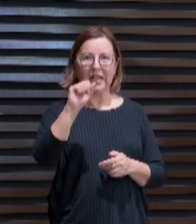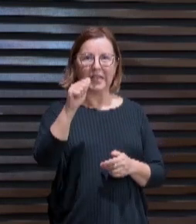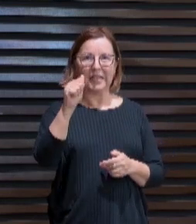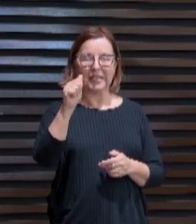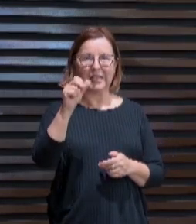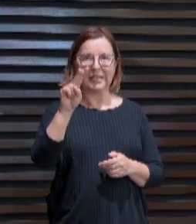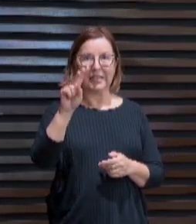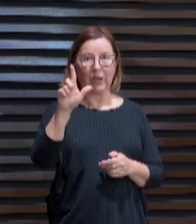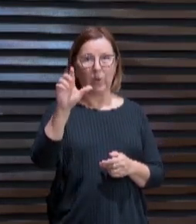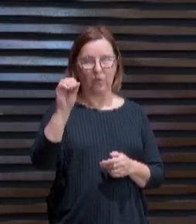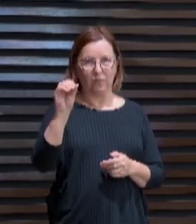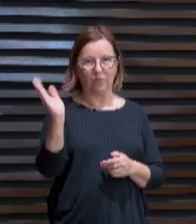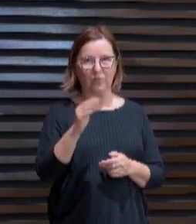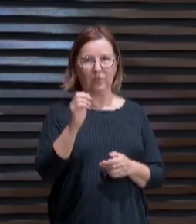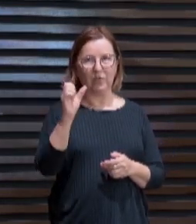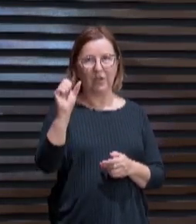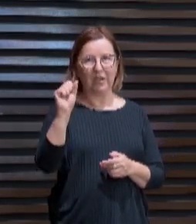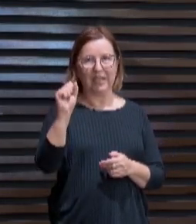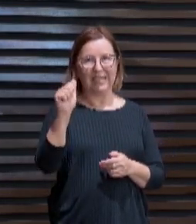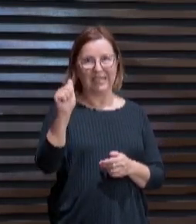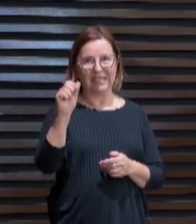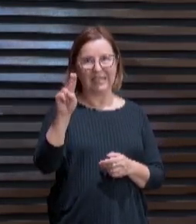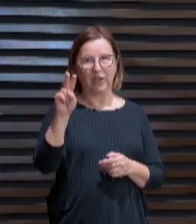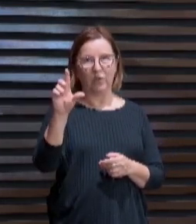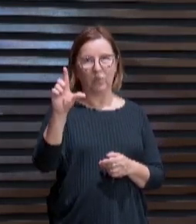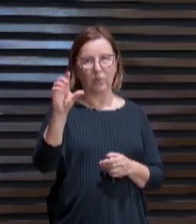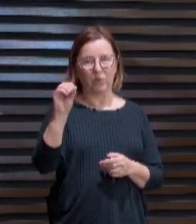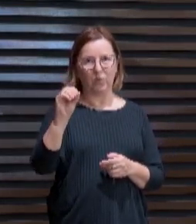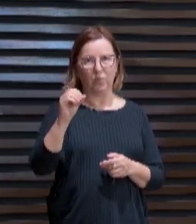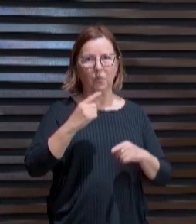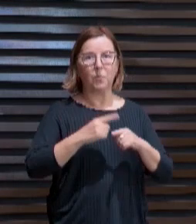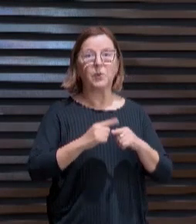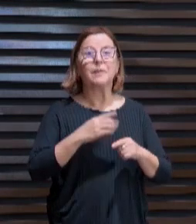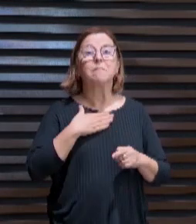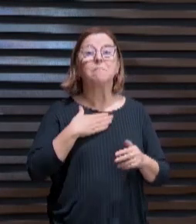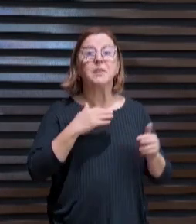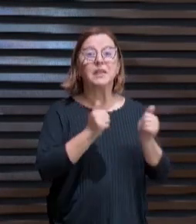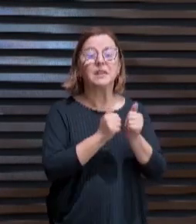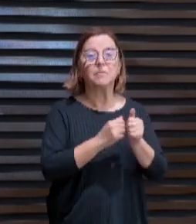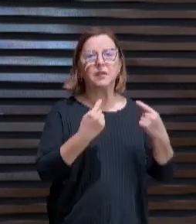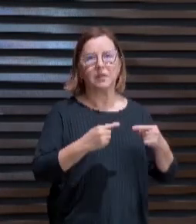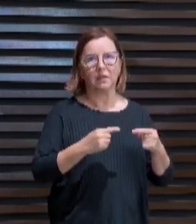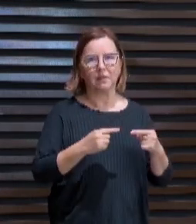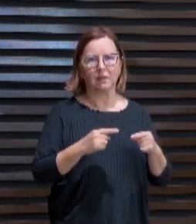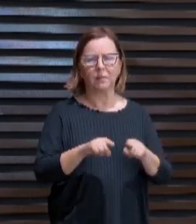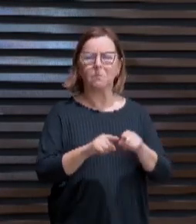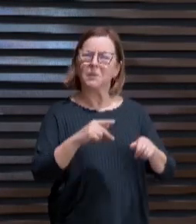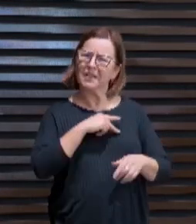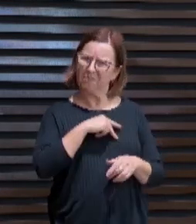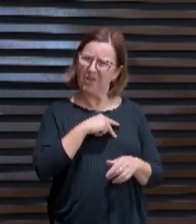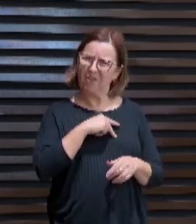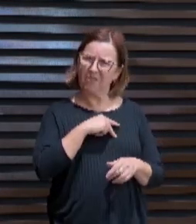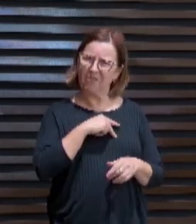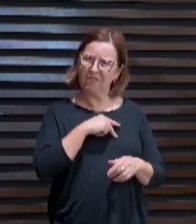que me persegues? Mas Paulo estava perseguindo quem? Estava perseguindo a igreja. Mas quem persegue a